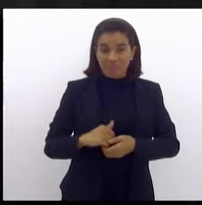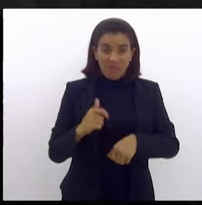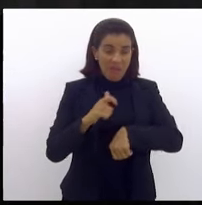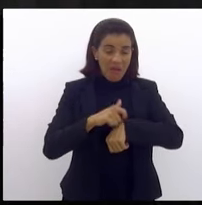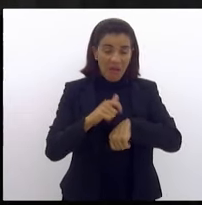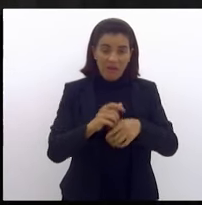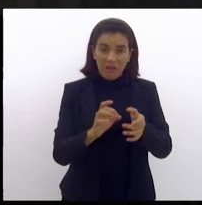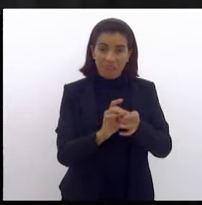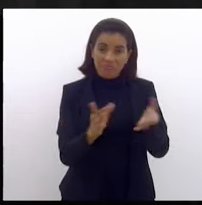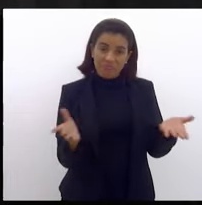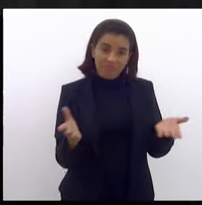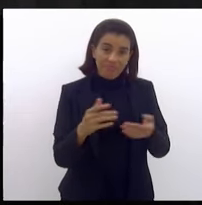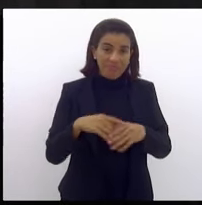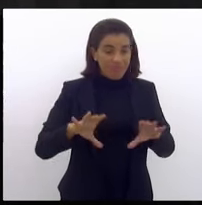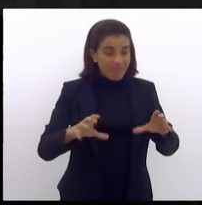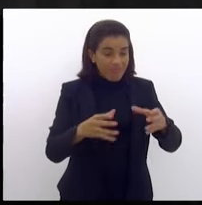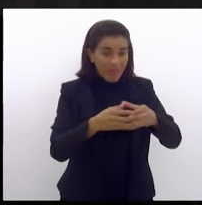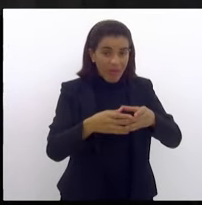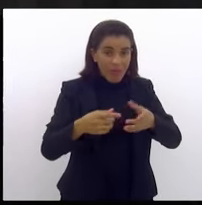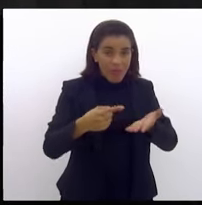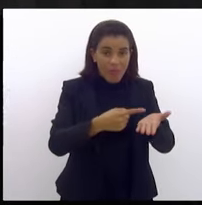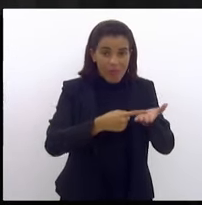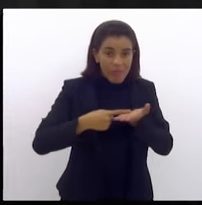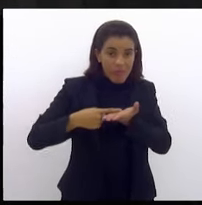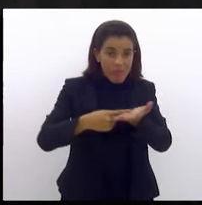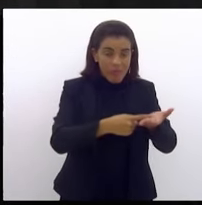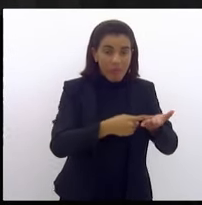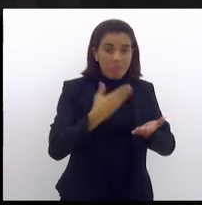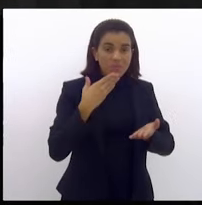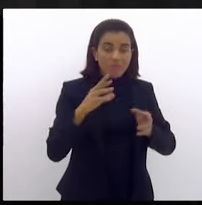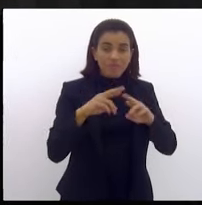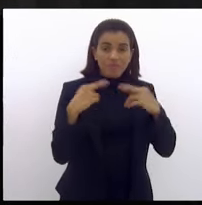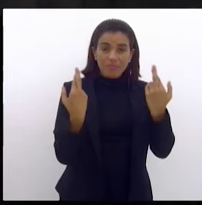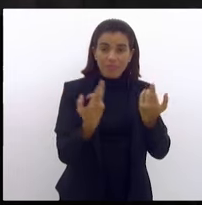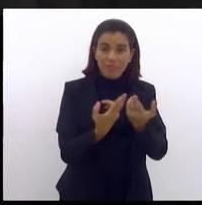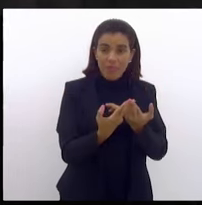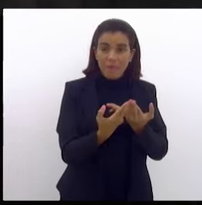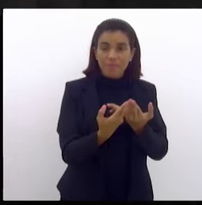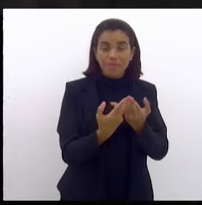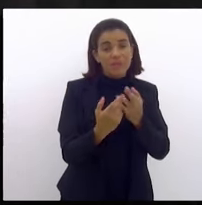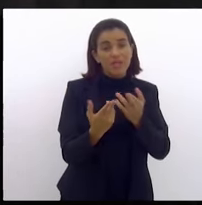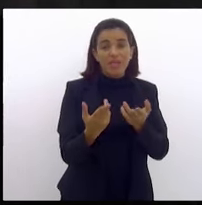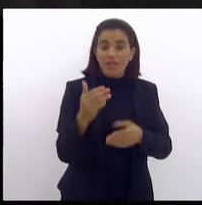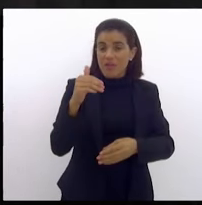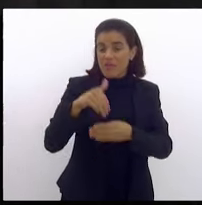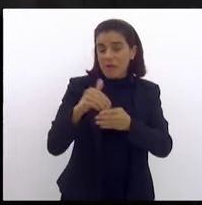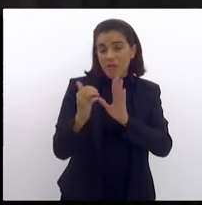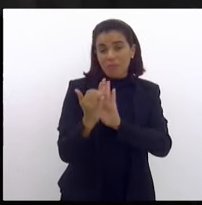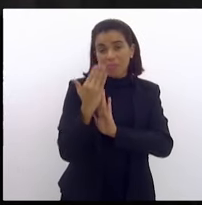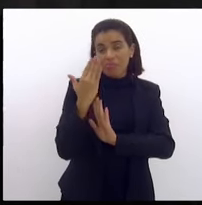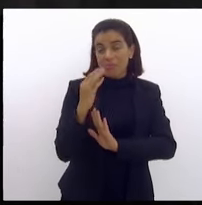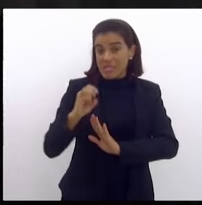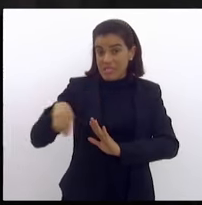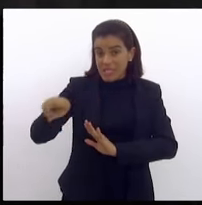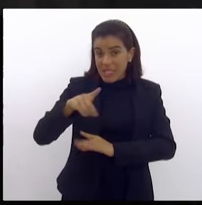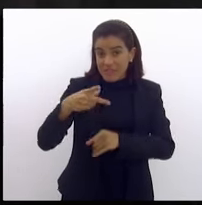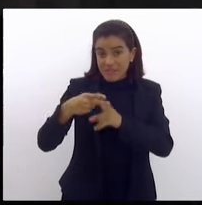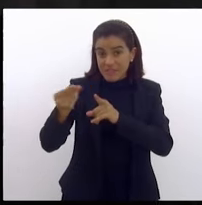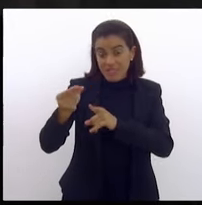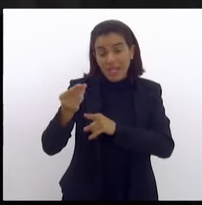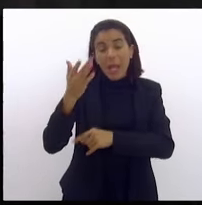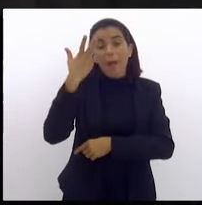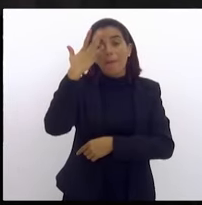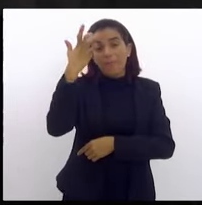quiserem. É só se reunirem, pedirem uma reunião e votarem. Se ganharem, no